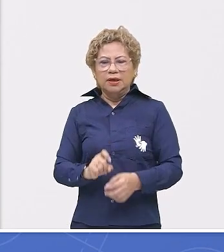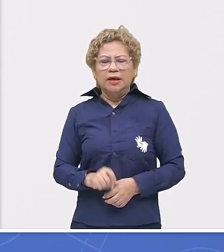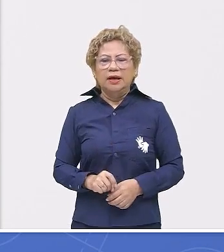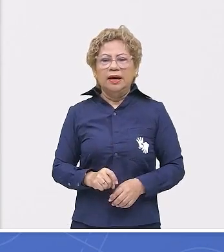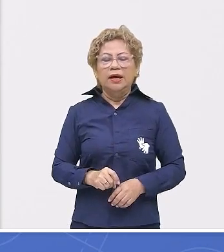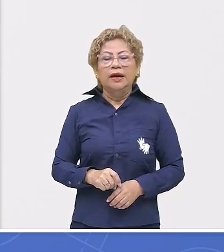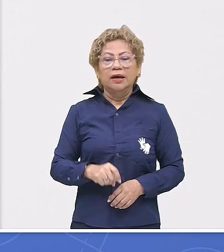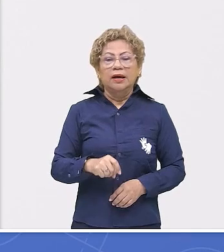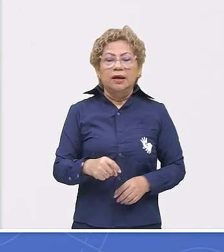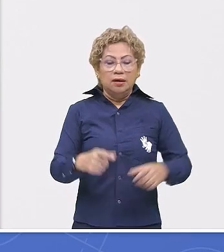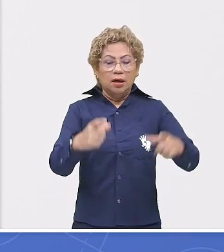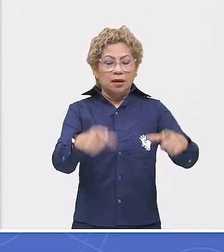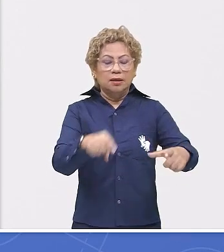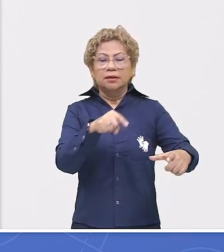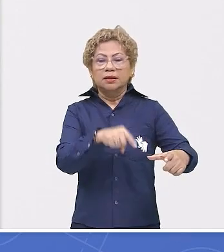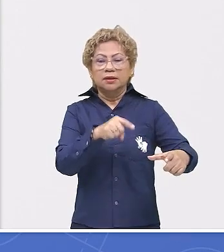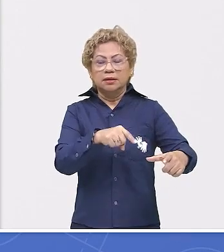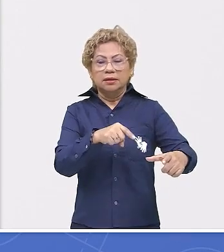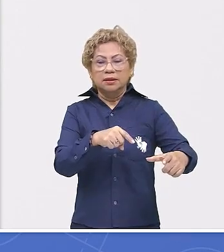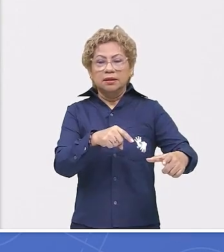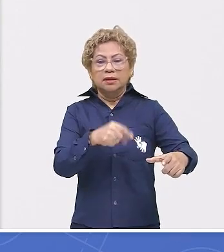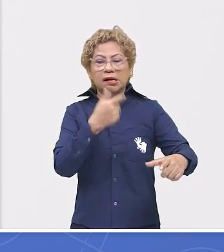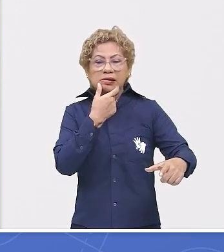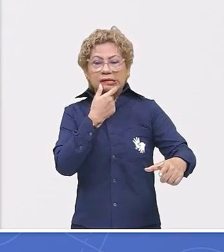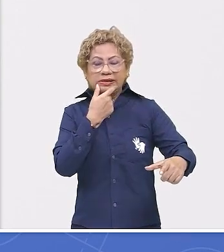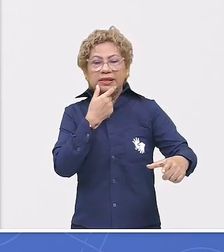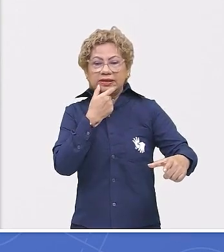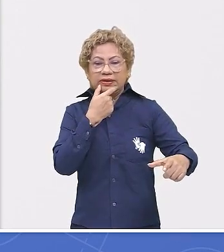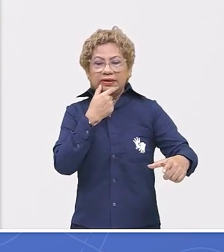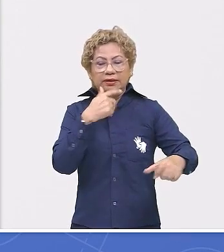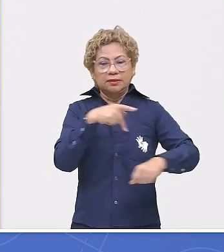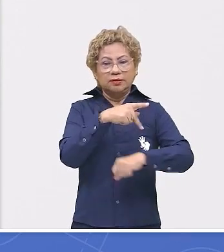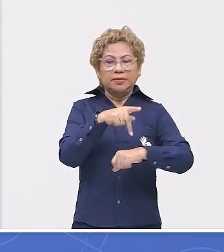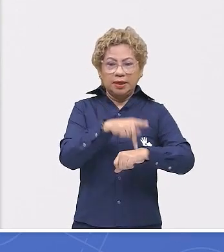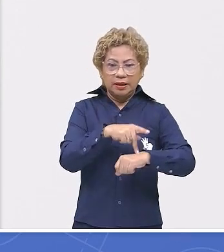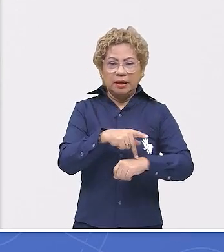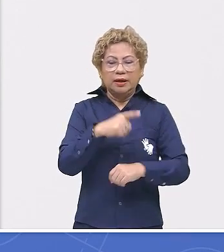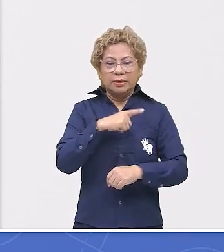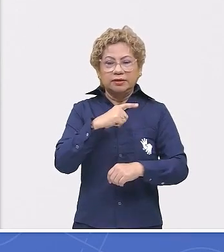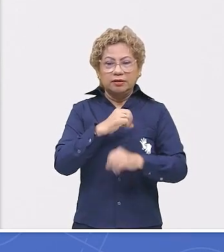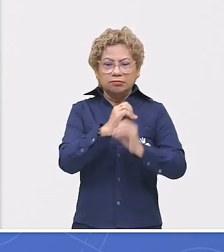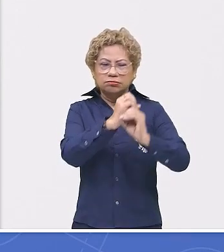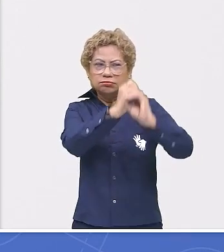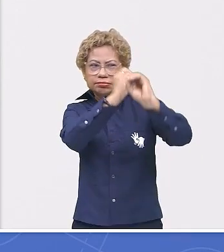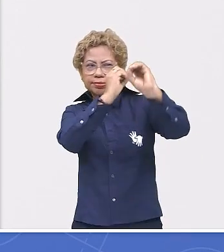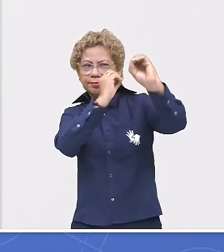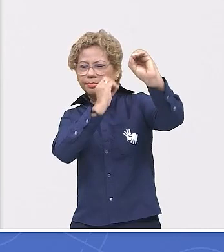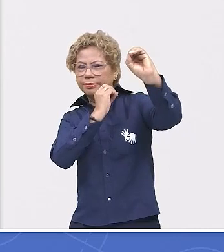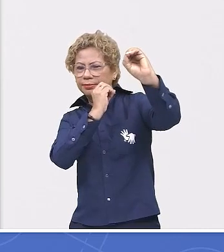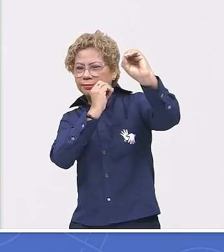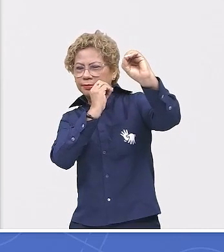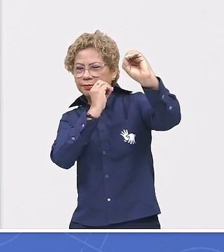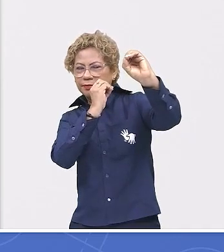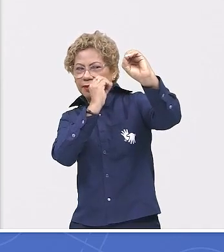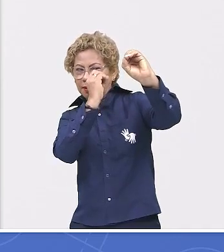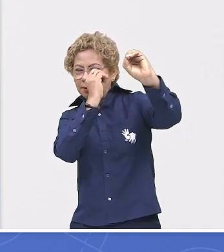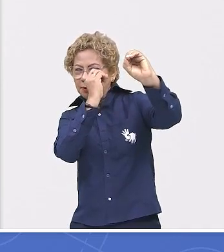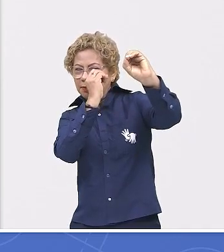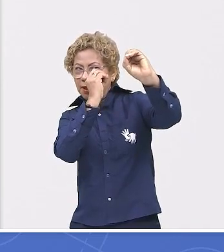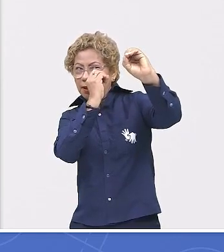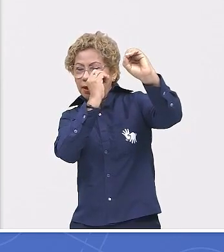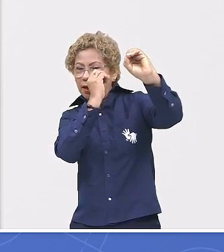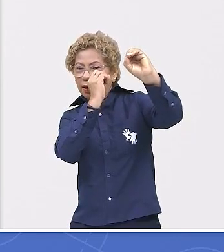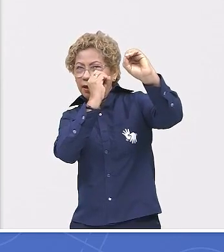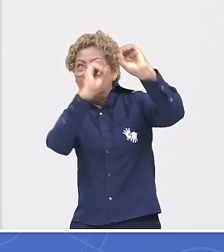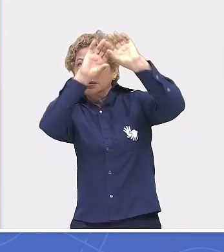naquela época tinha o melhor observatório. E a Inglaterra, naquela época, também estava em ascensão, crescendo cada vez mais,